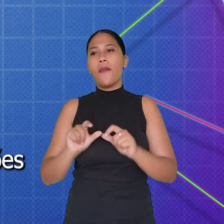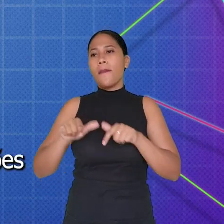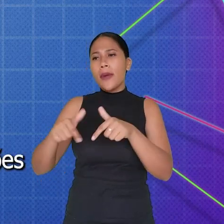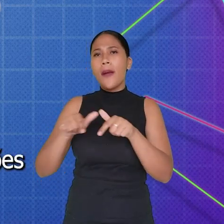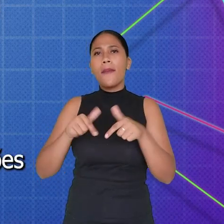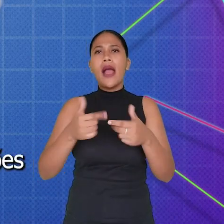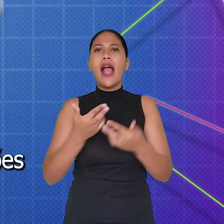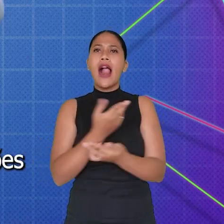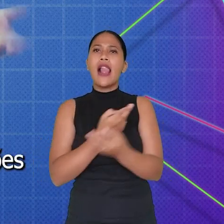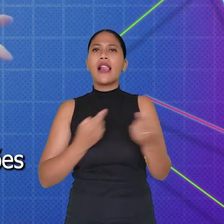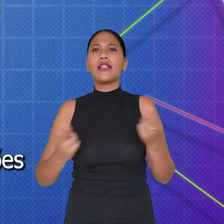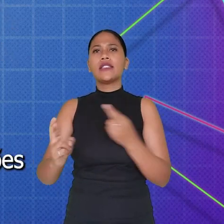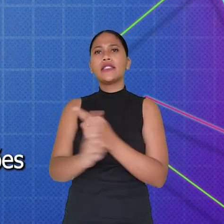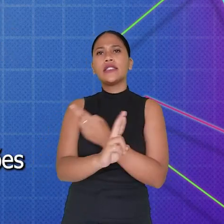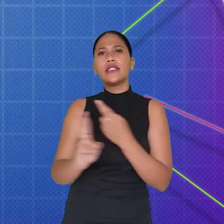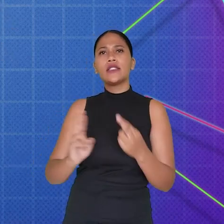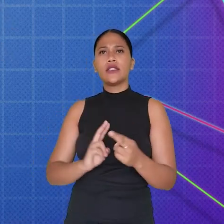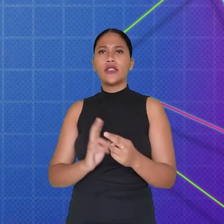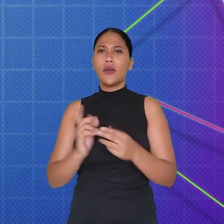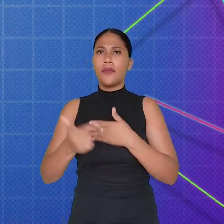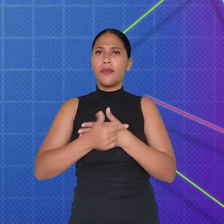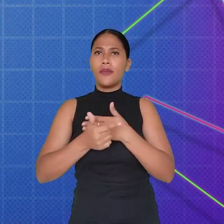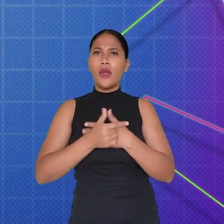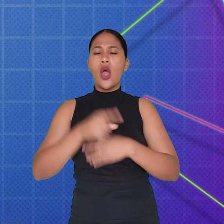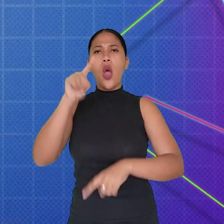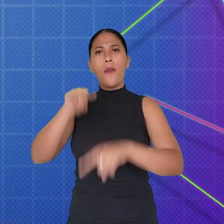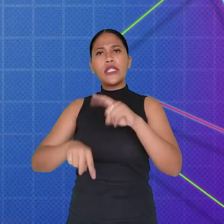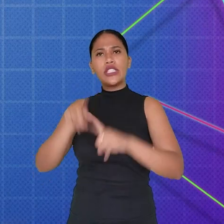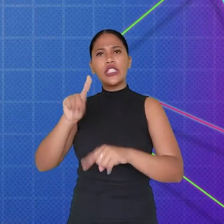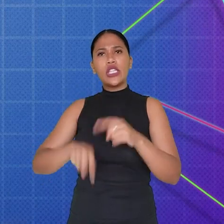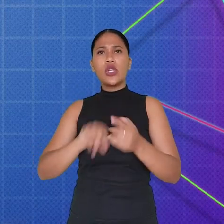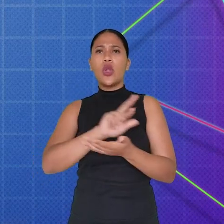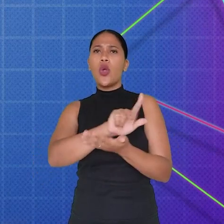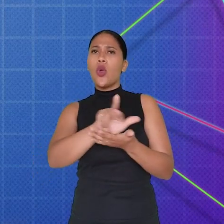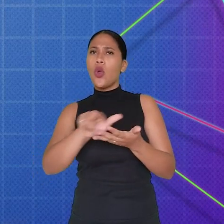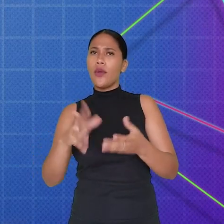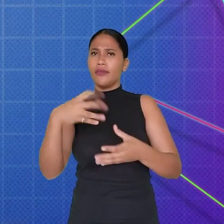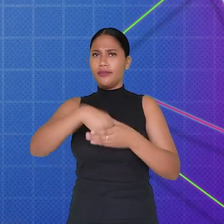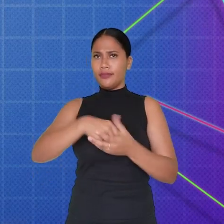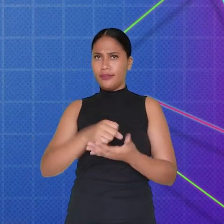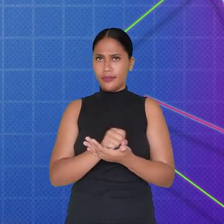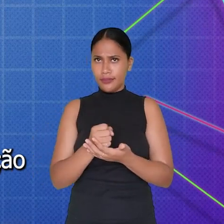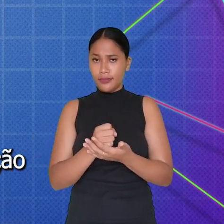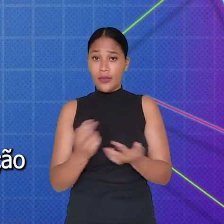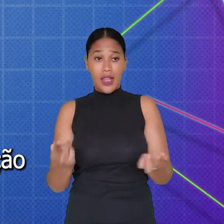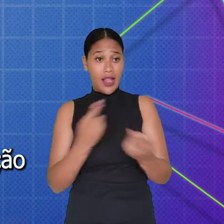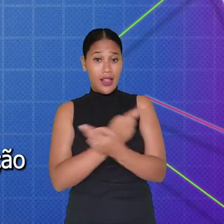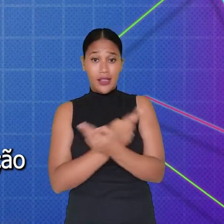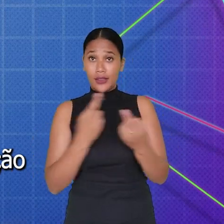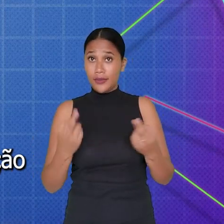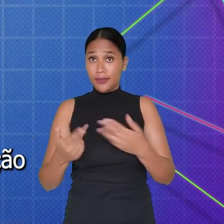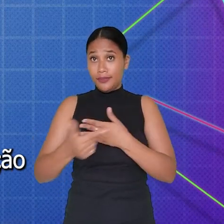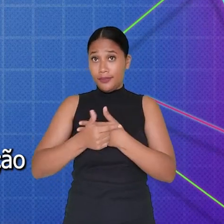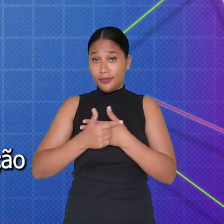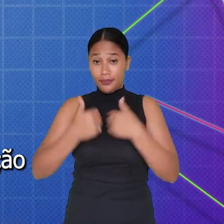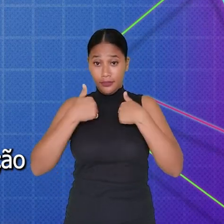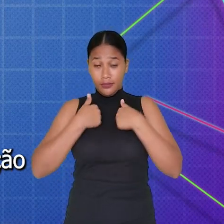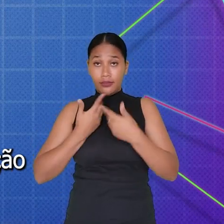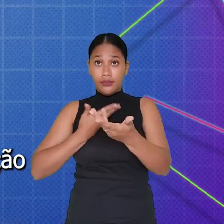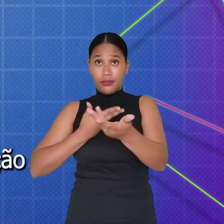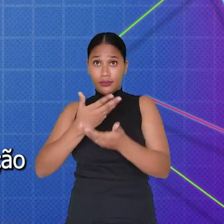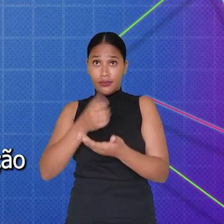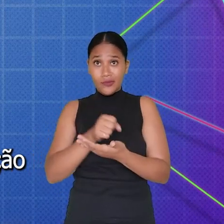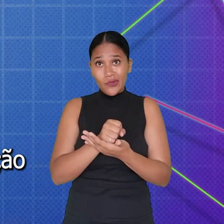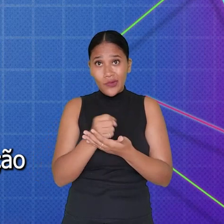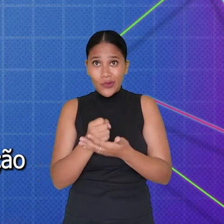para modelar relações entre personagens, objetos e outros elementos do jogo, como a relação entre um jogador e seu personagem ou a